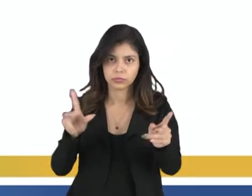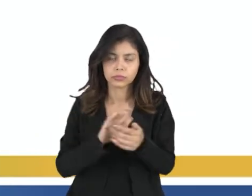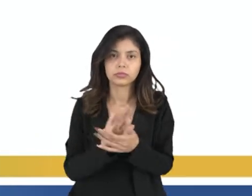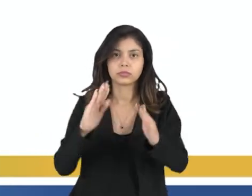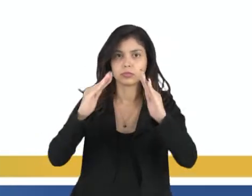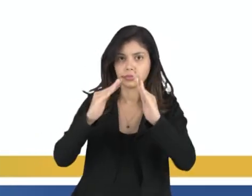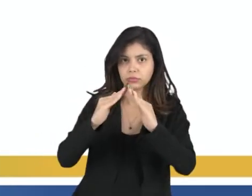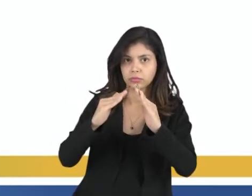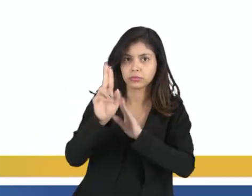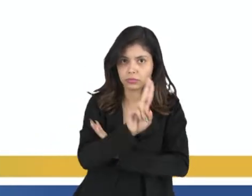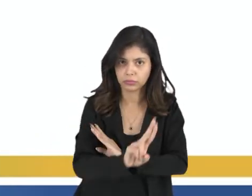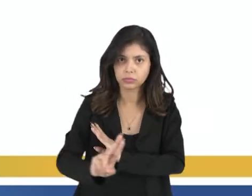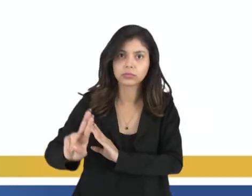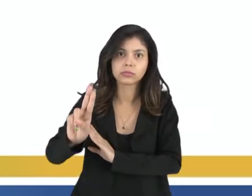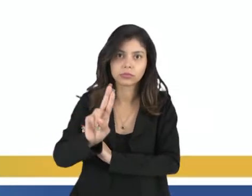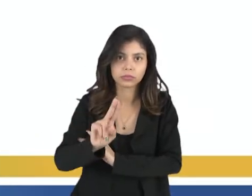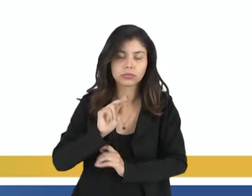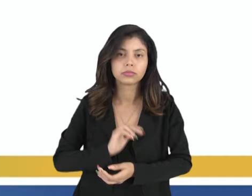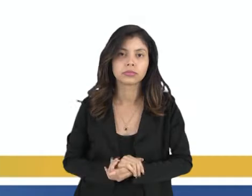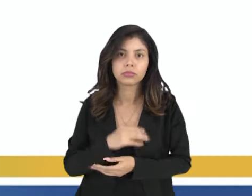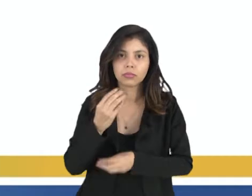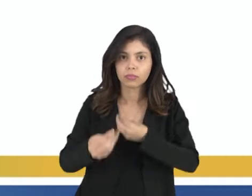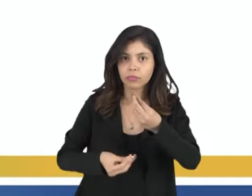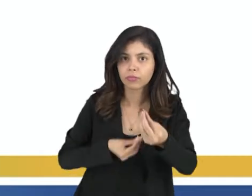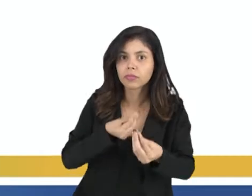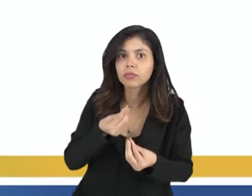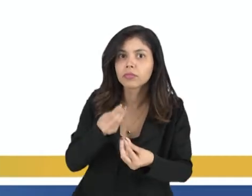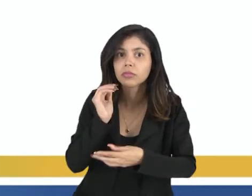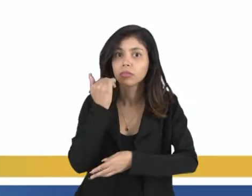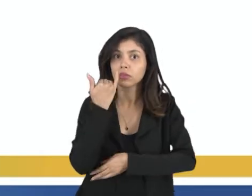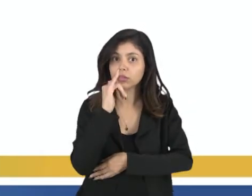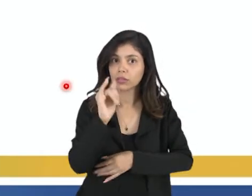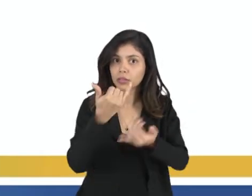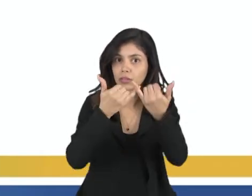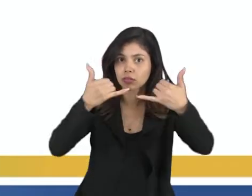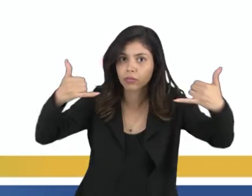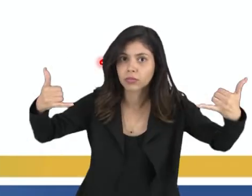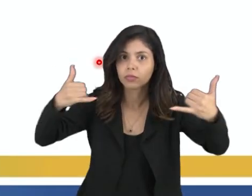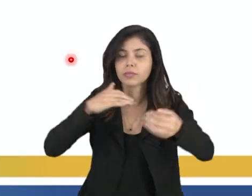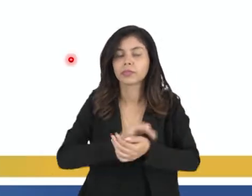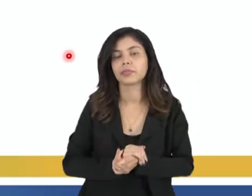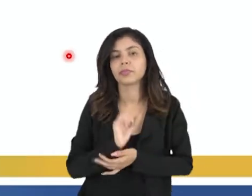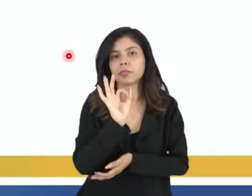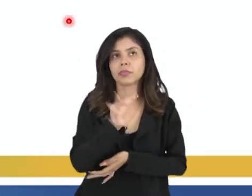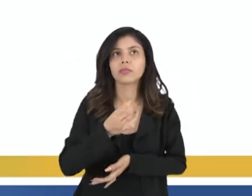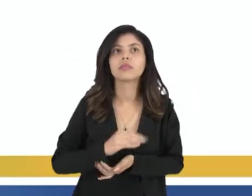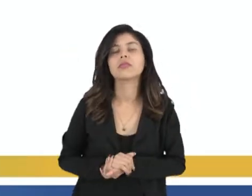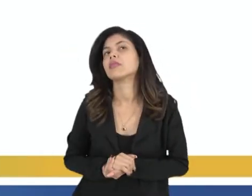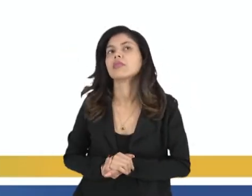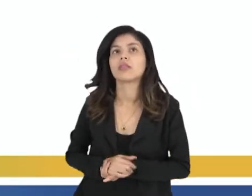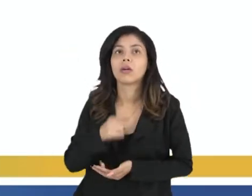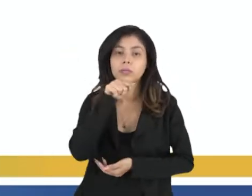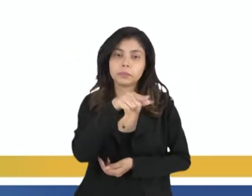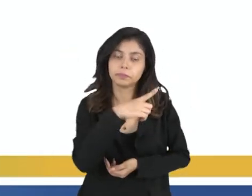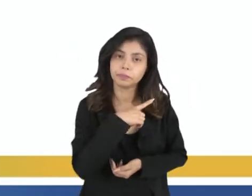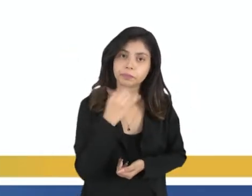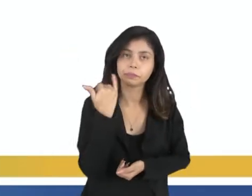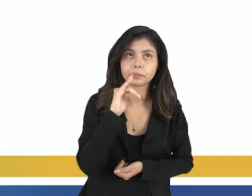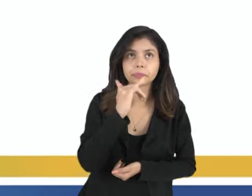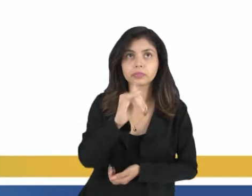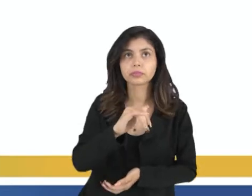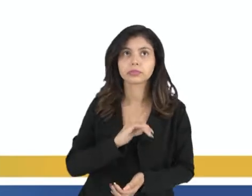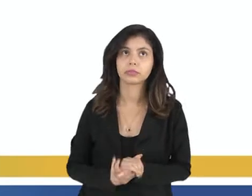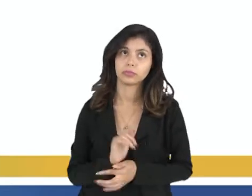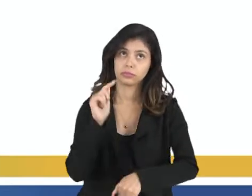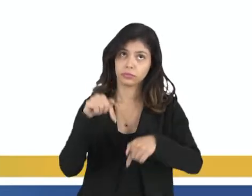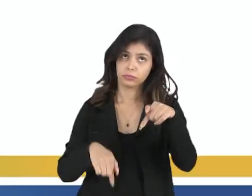que eles são utilizados com a energia elétrica, certo? Então, nós temos aqui a